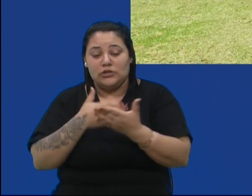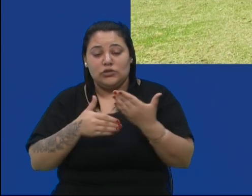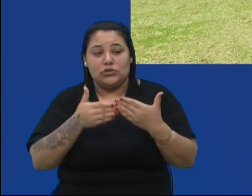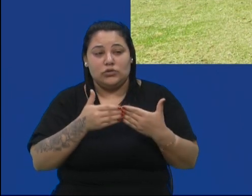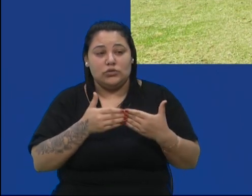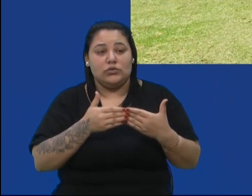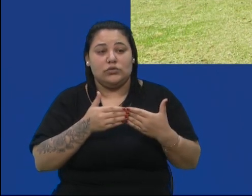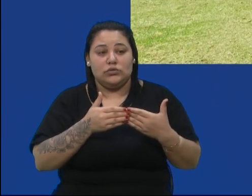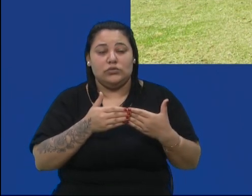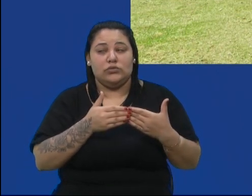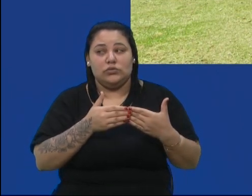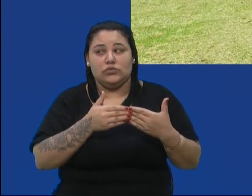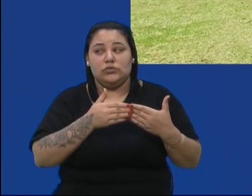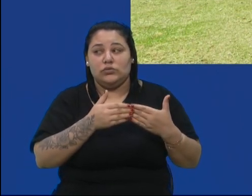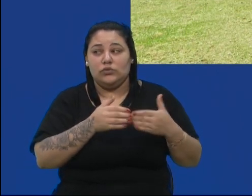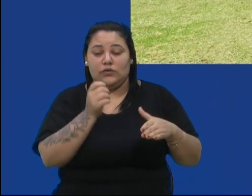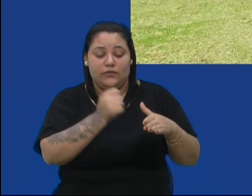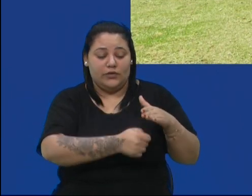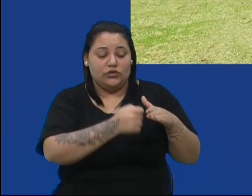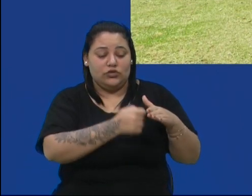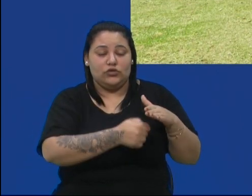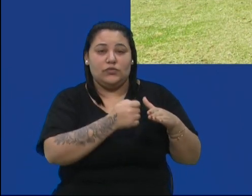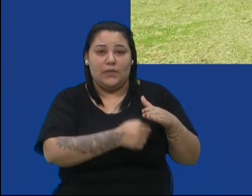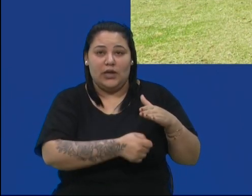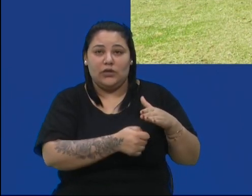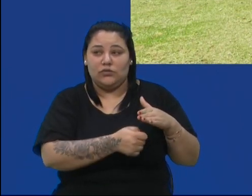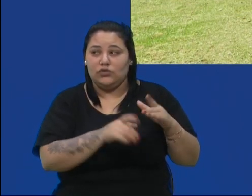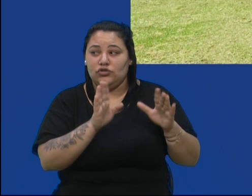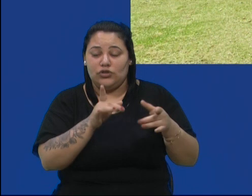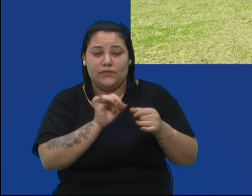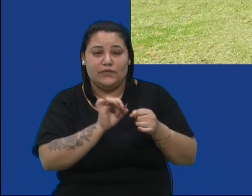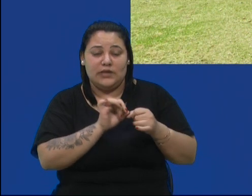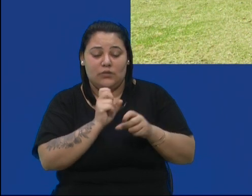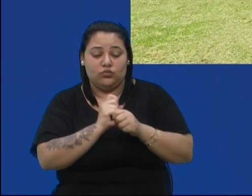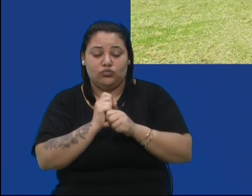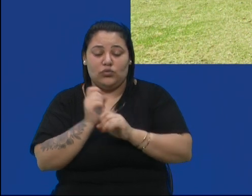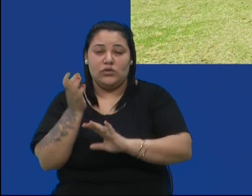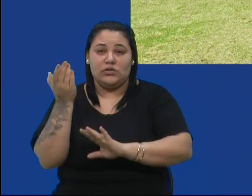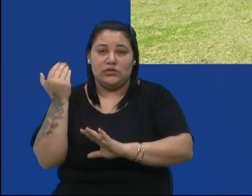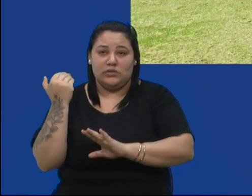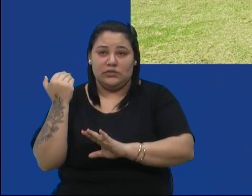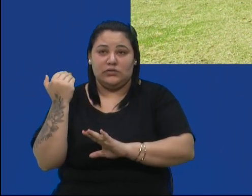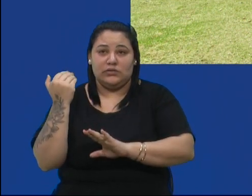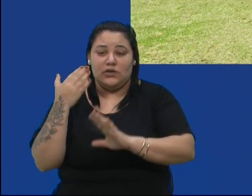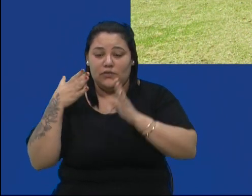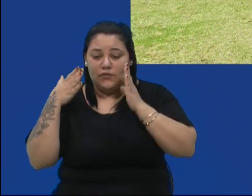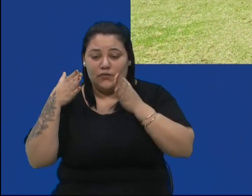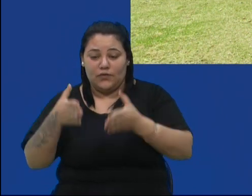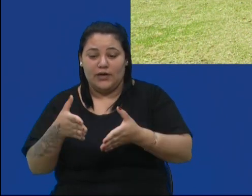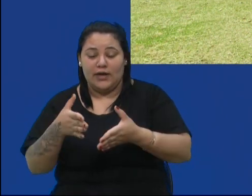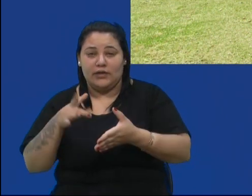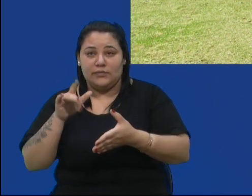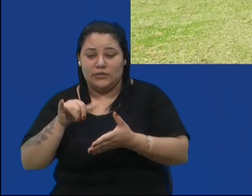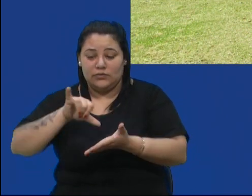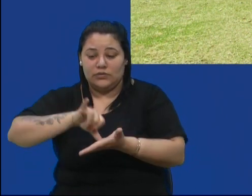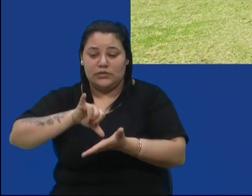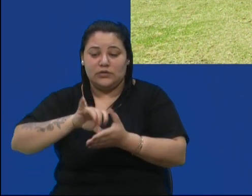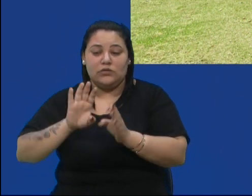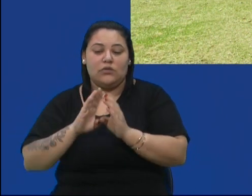todo o investimento que foi feito em épocas anteriores foi direcionado para ser um centro